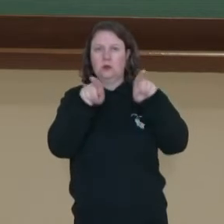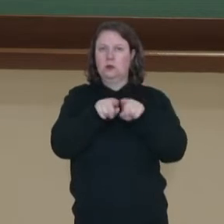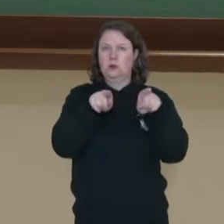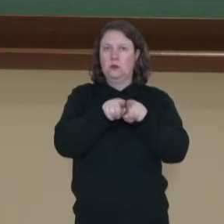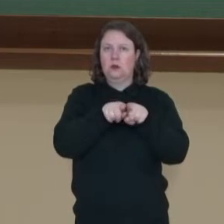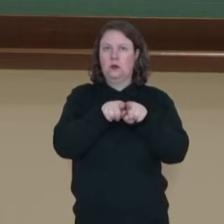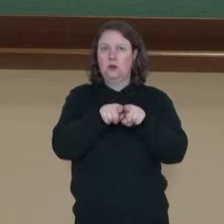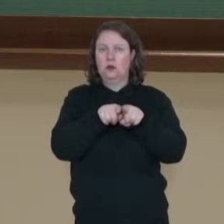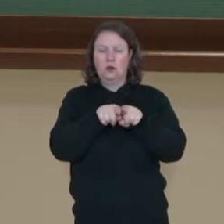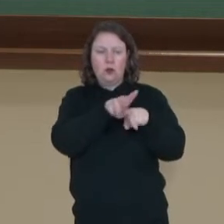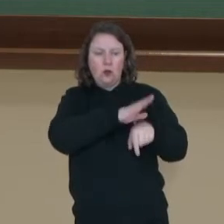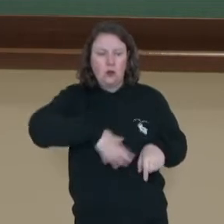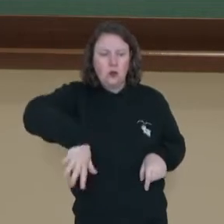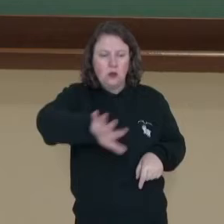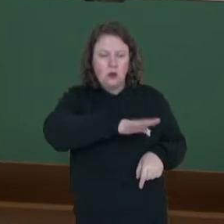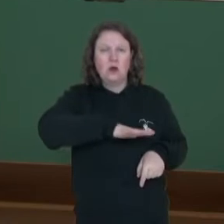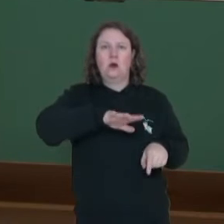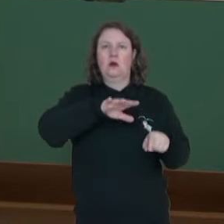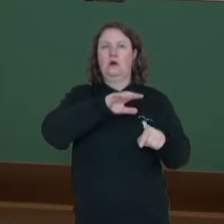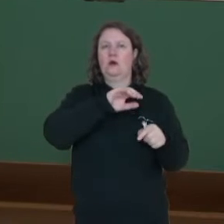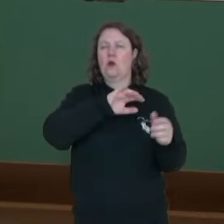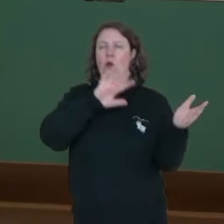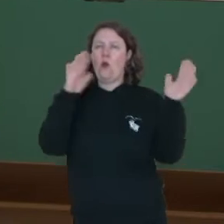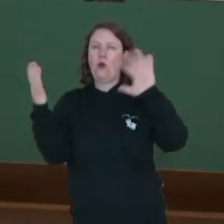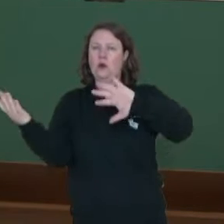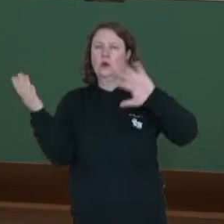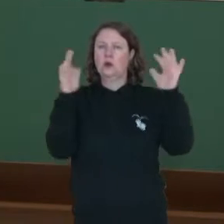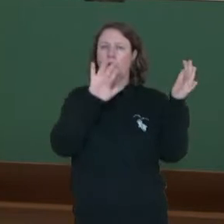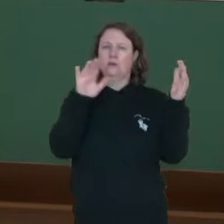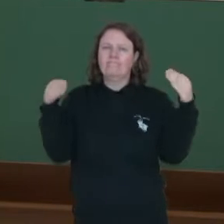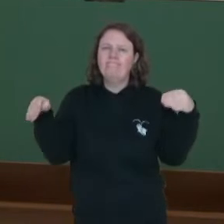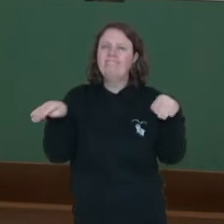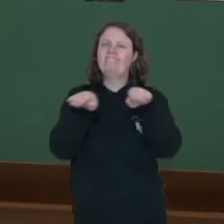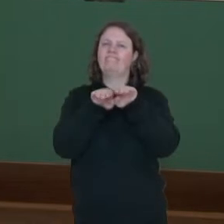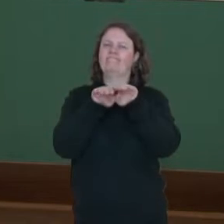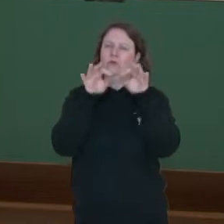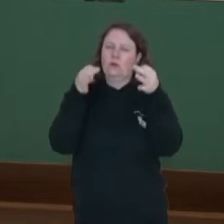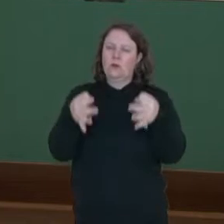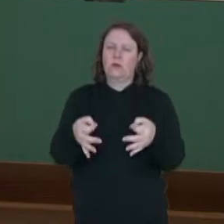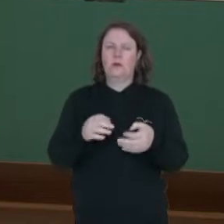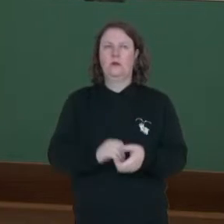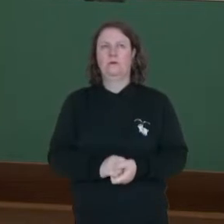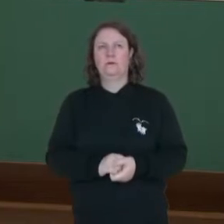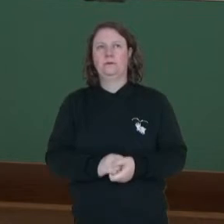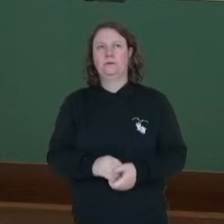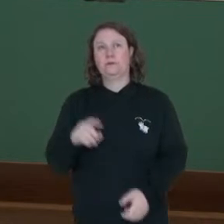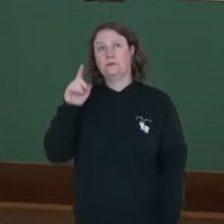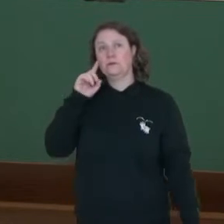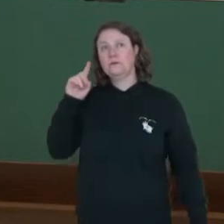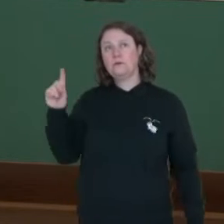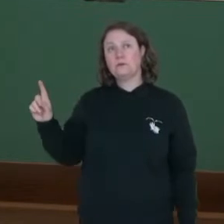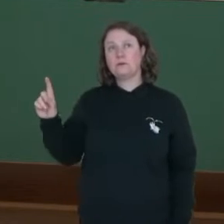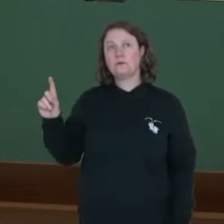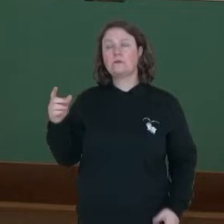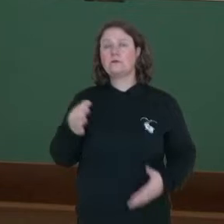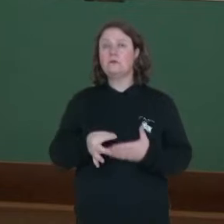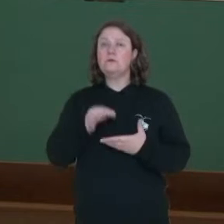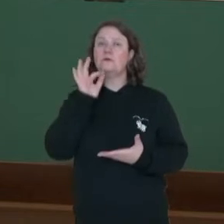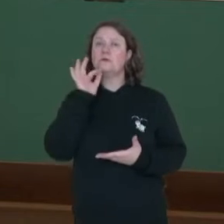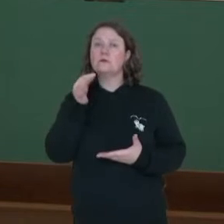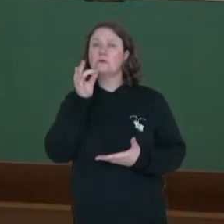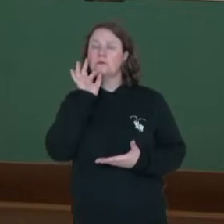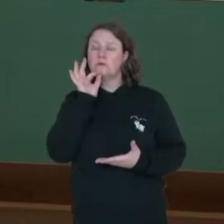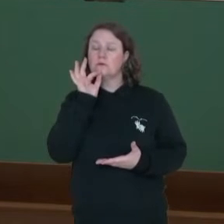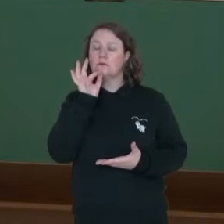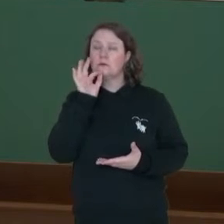adequado. Então, aqui, né, no século XIX, entre os anos de 1830 e 1880, o café produzido no